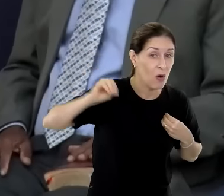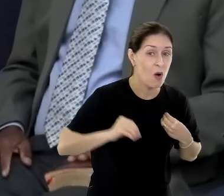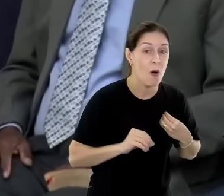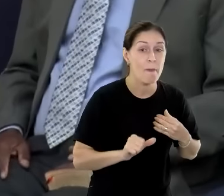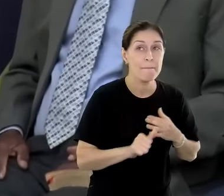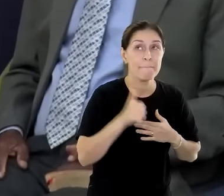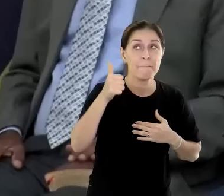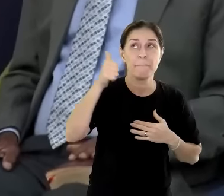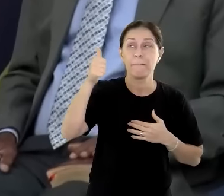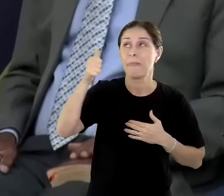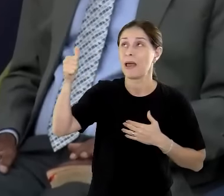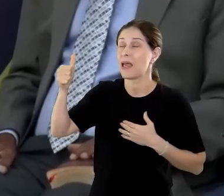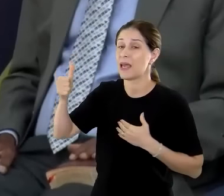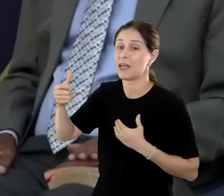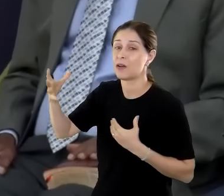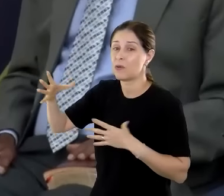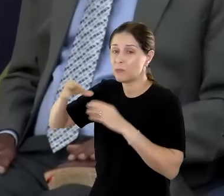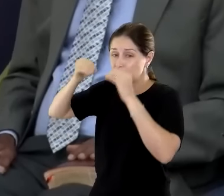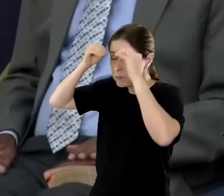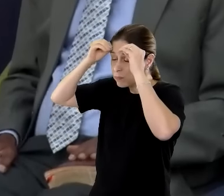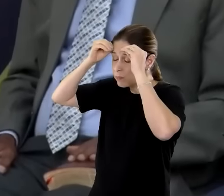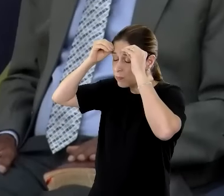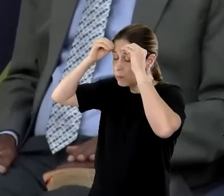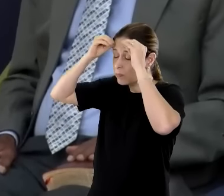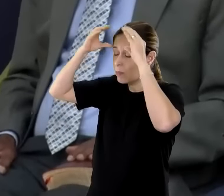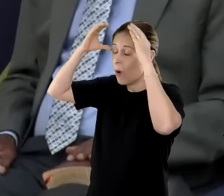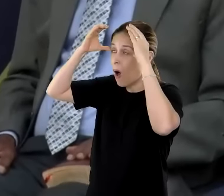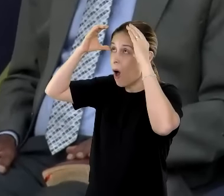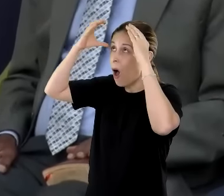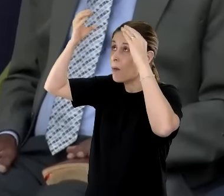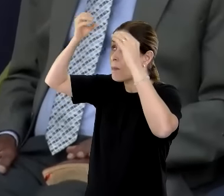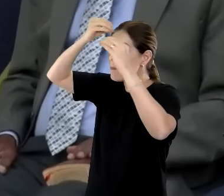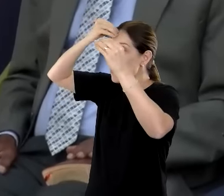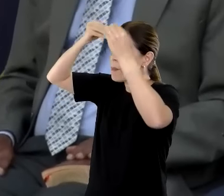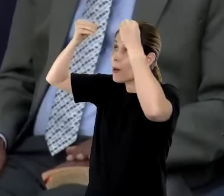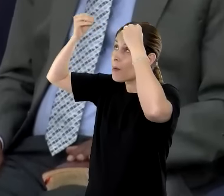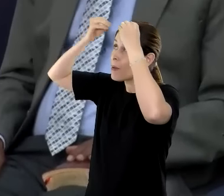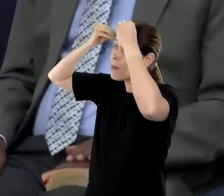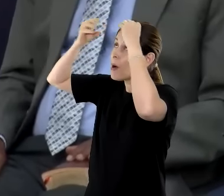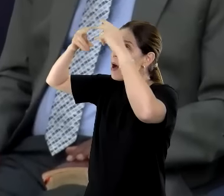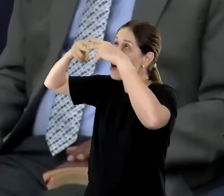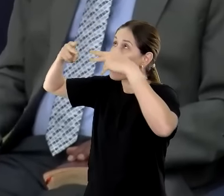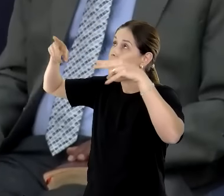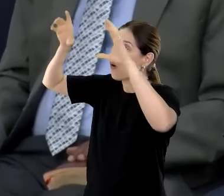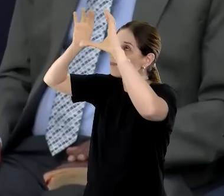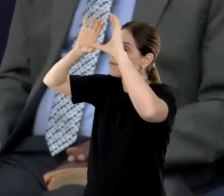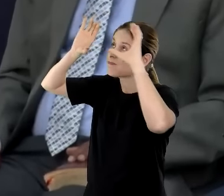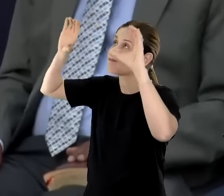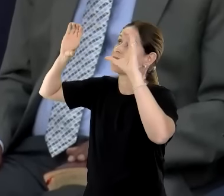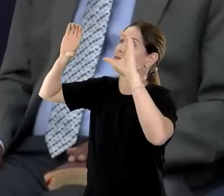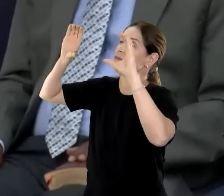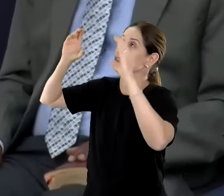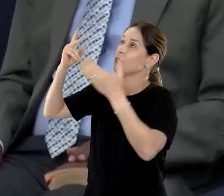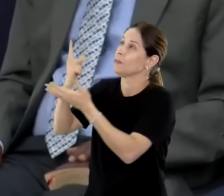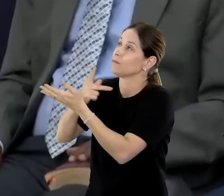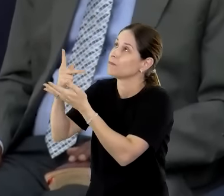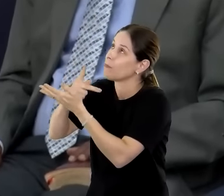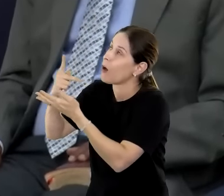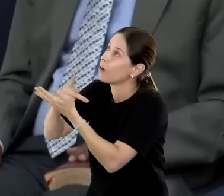proposta. Levante os olhos, pense nas coisas lá do alto, busque em primeiro lugar o reino de